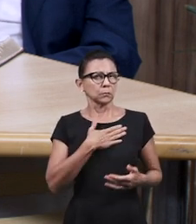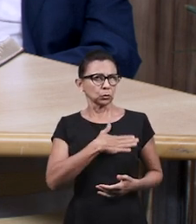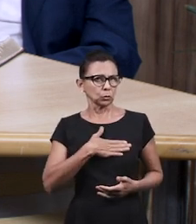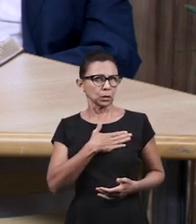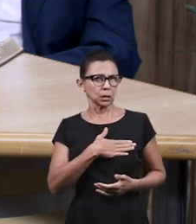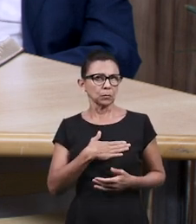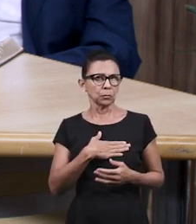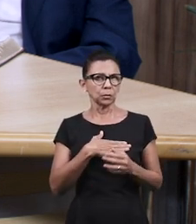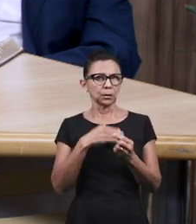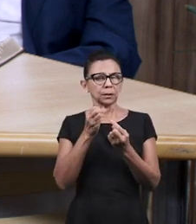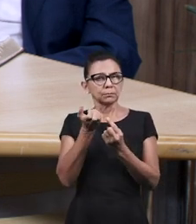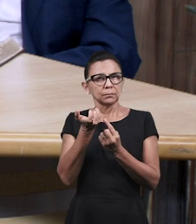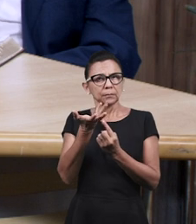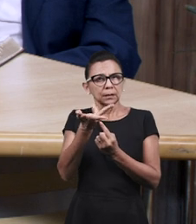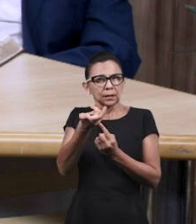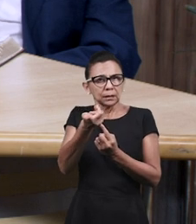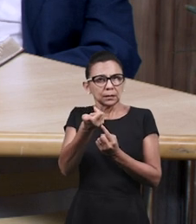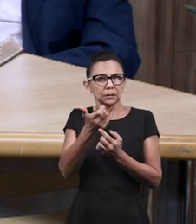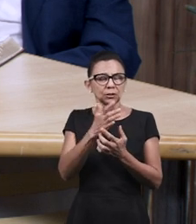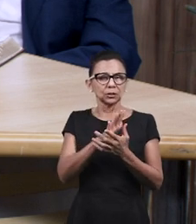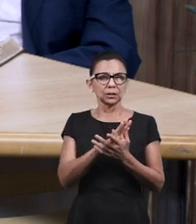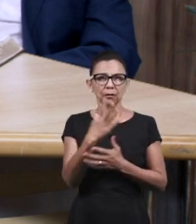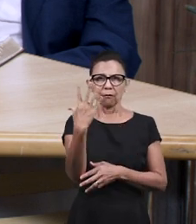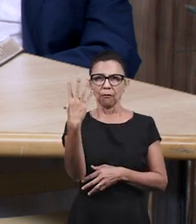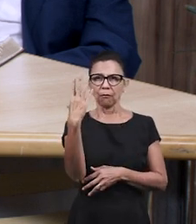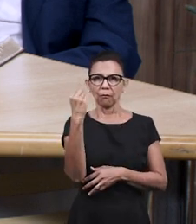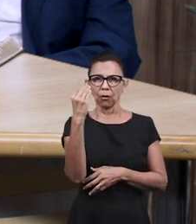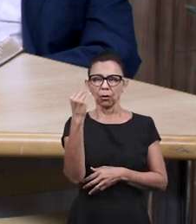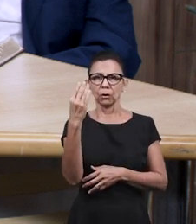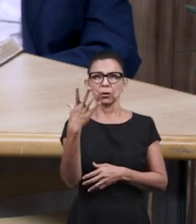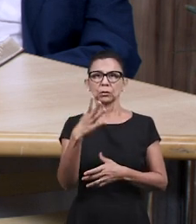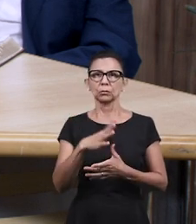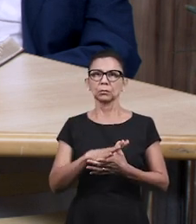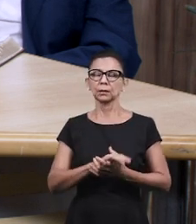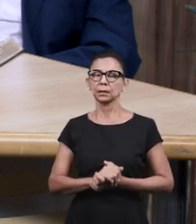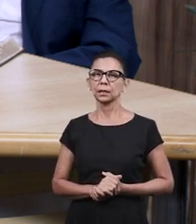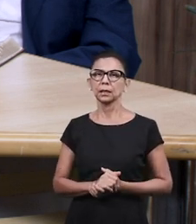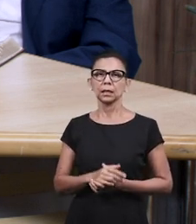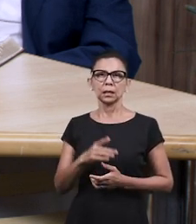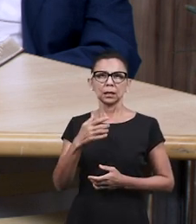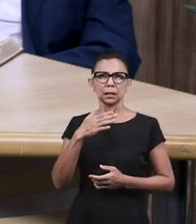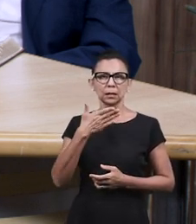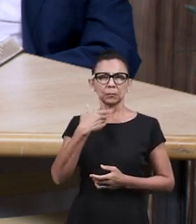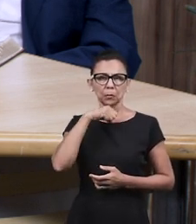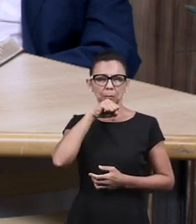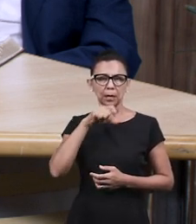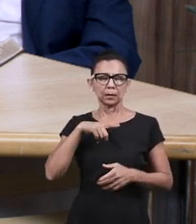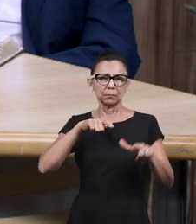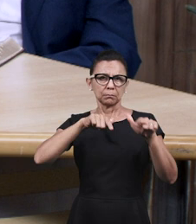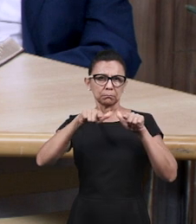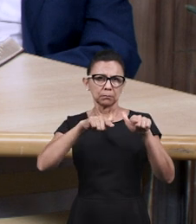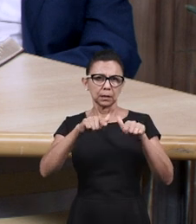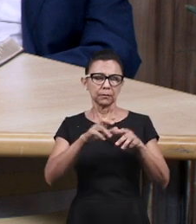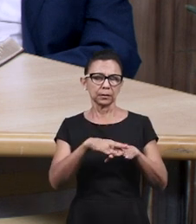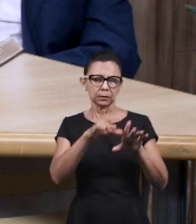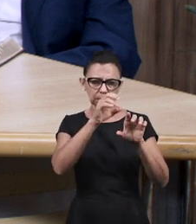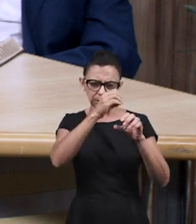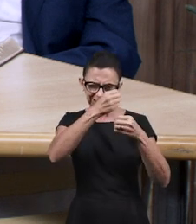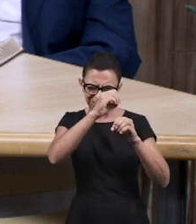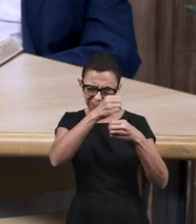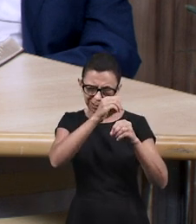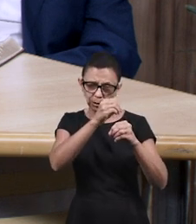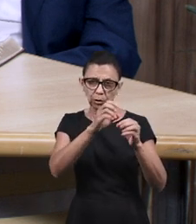essa arte da fotografia. E ele sempre dizia isso, da beleza de você ver um papel que é